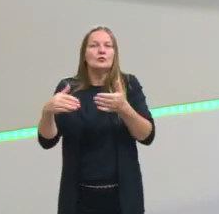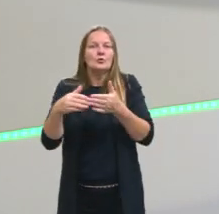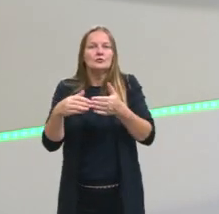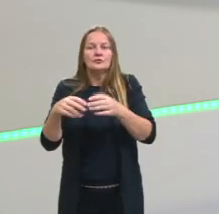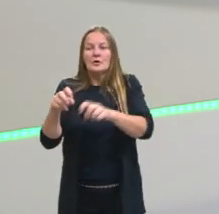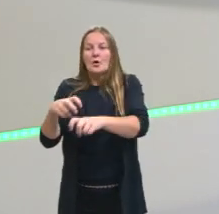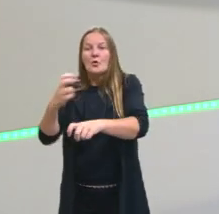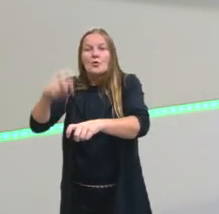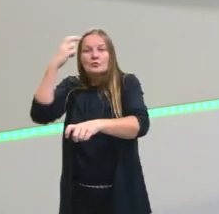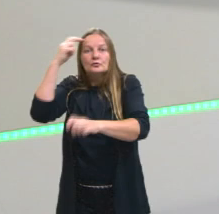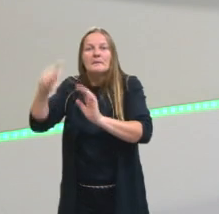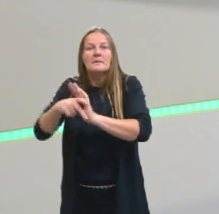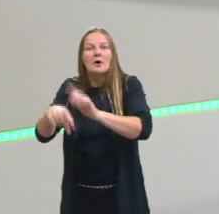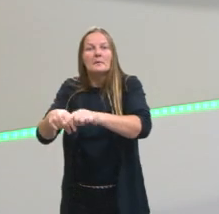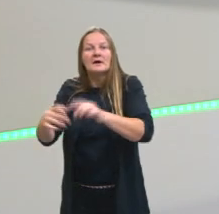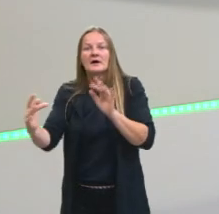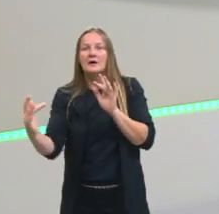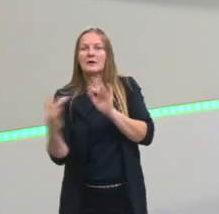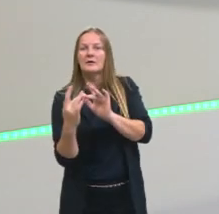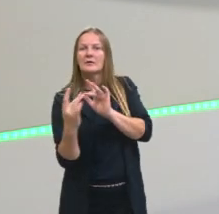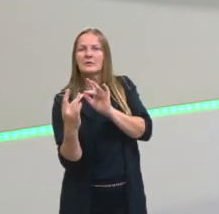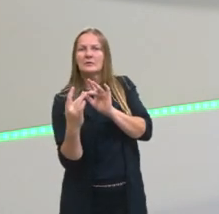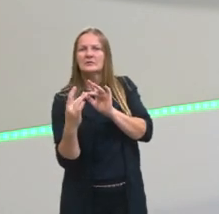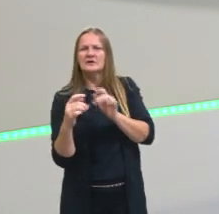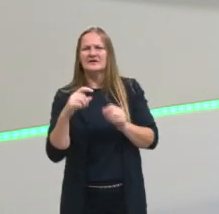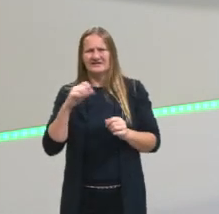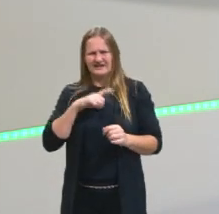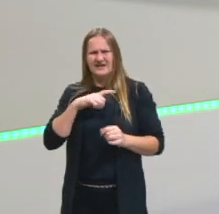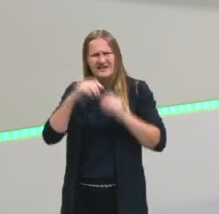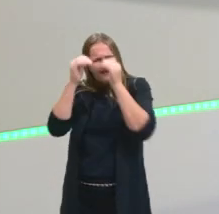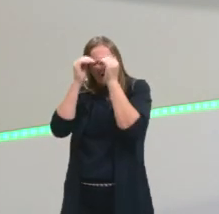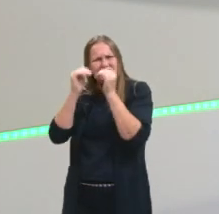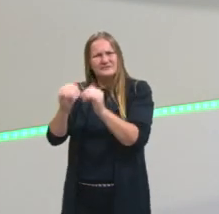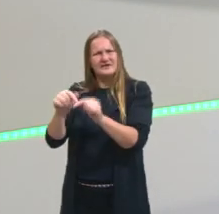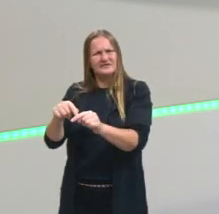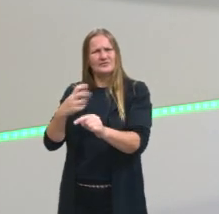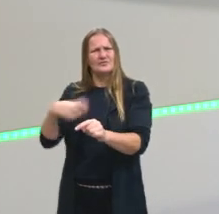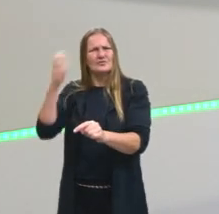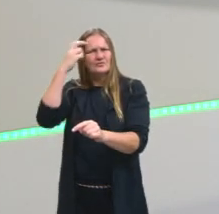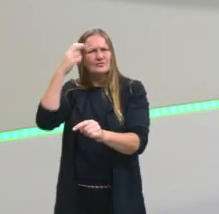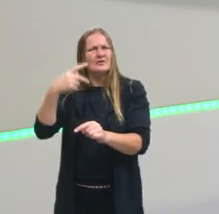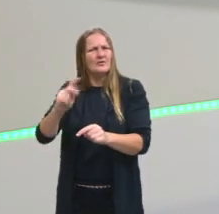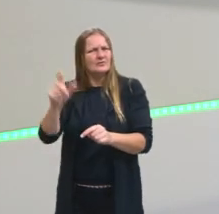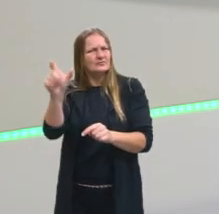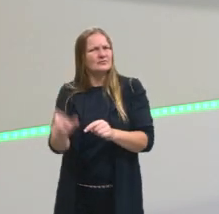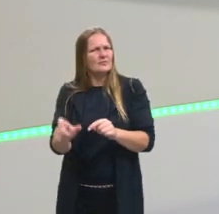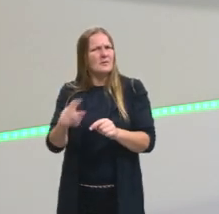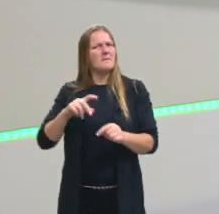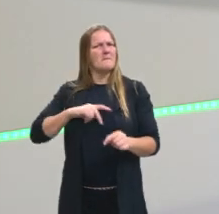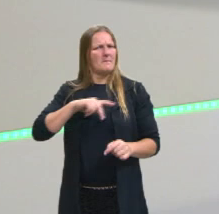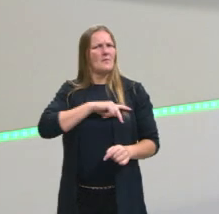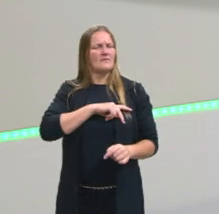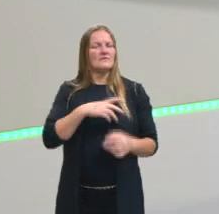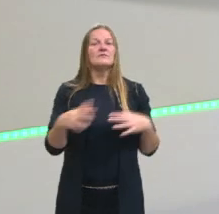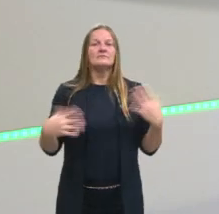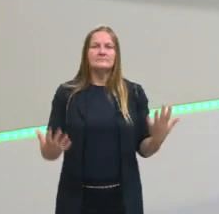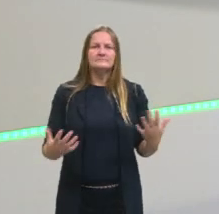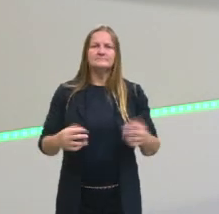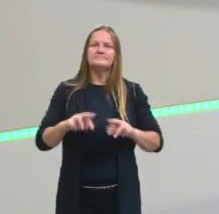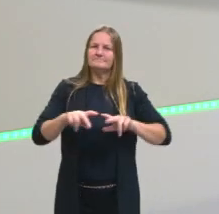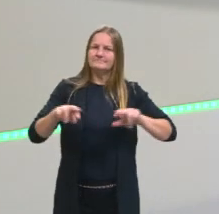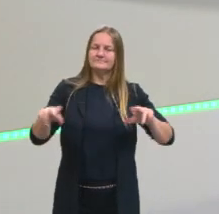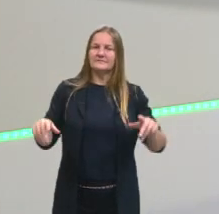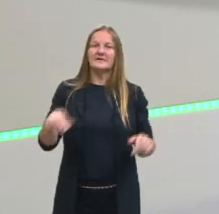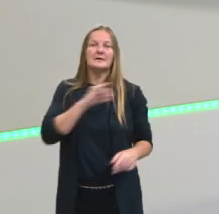culturas diferentes em contato será que existe um respeito a essa cultura do outro a cultura diferente e daí vai